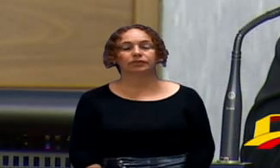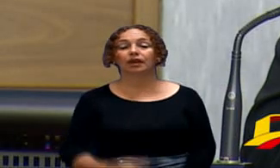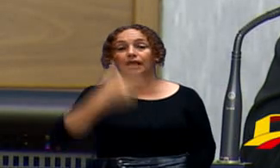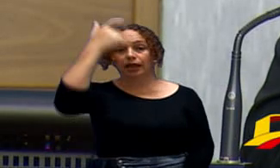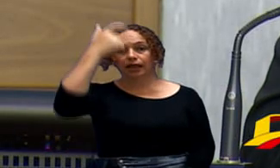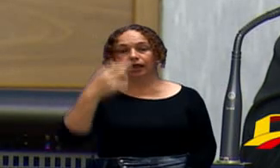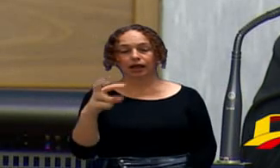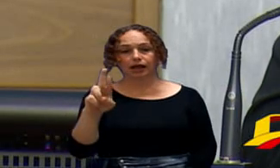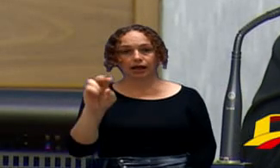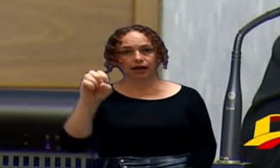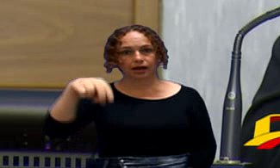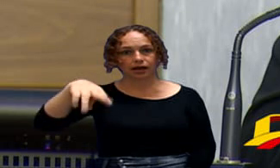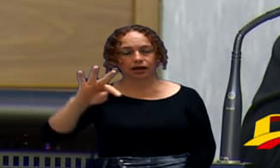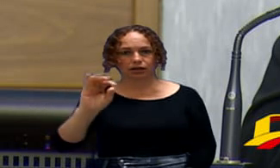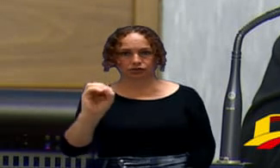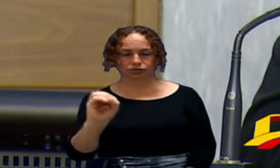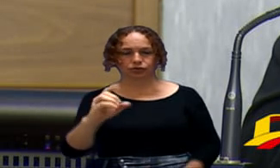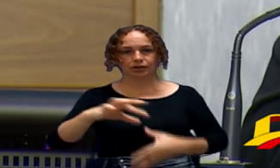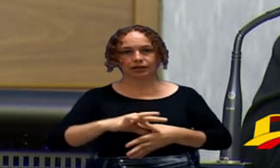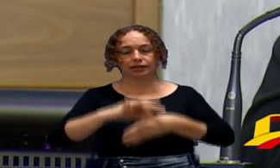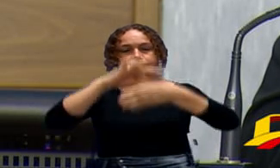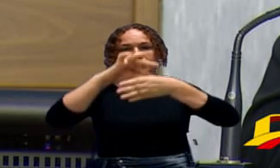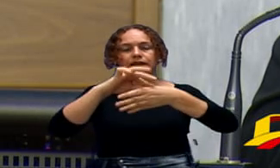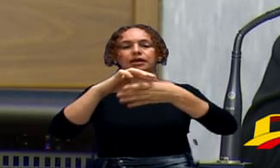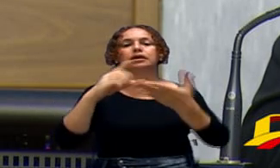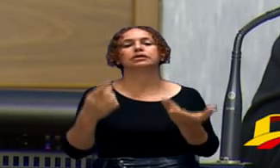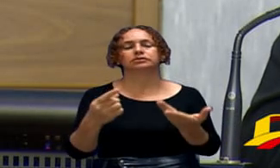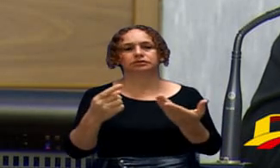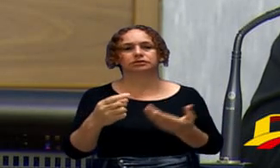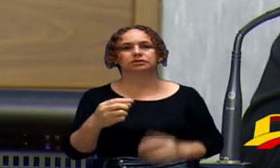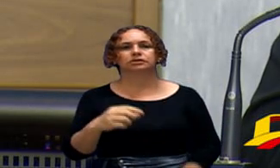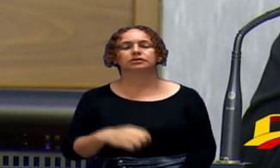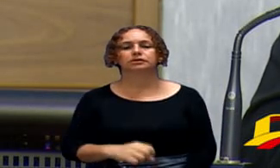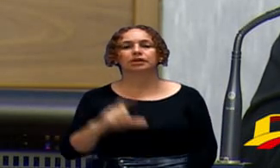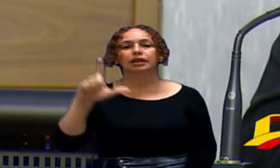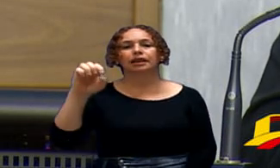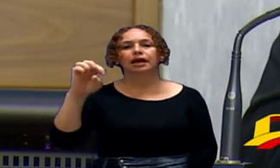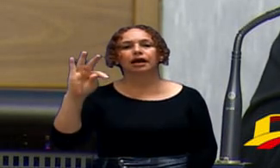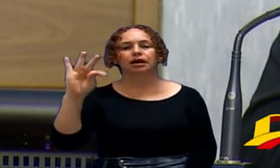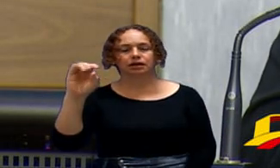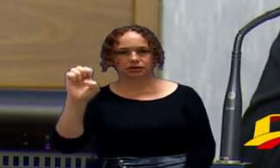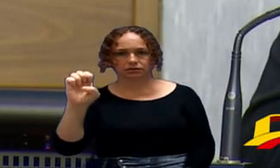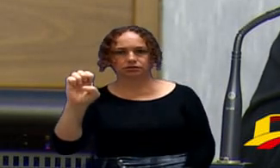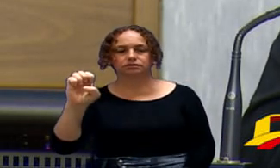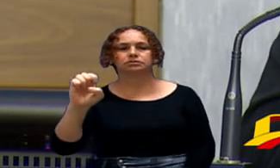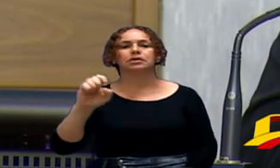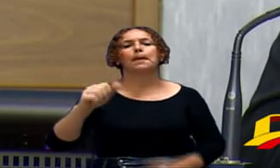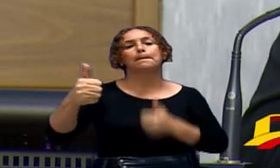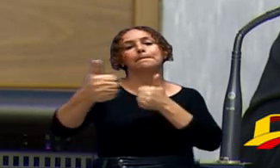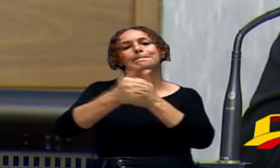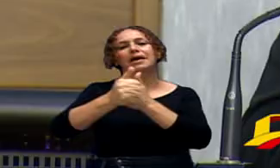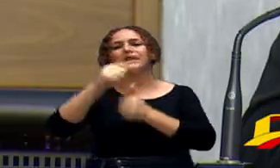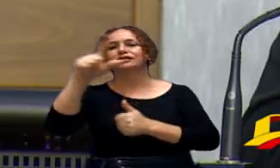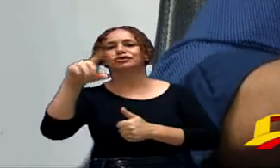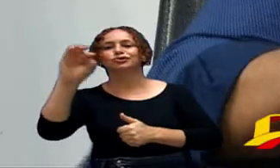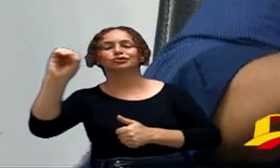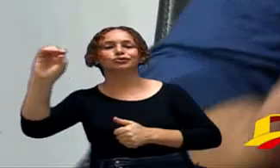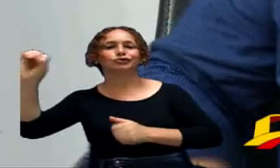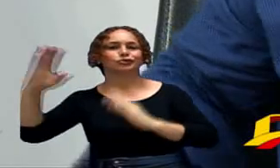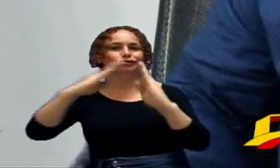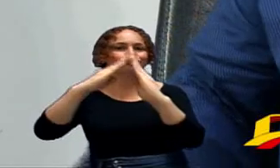Renato Proença, sou líder comunitário da Zona Leste, sou morador ali da Vila Coloral, muito próximo do zoológico. E eu